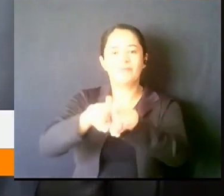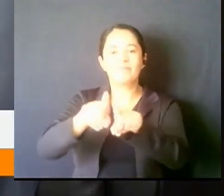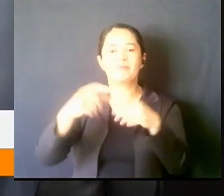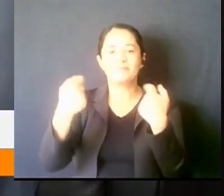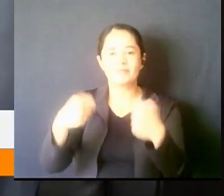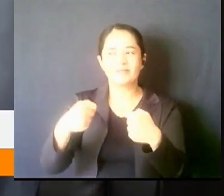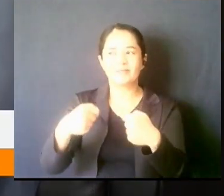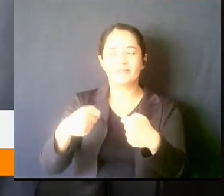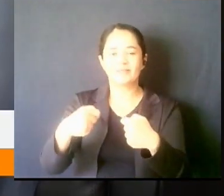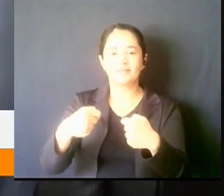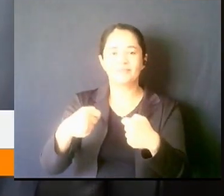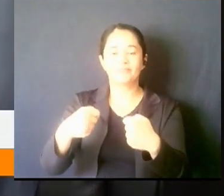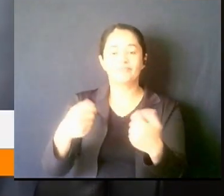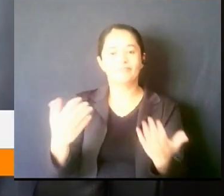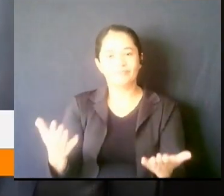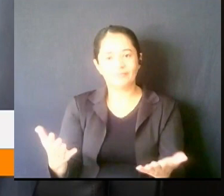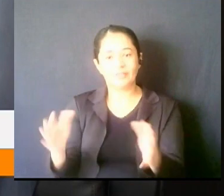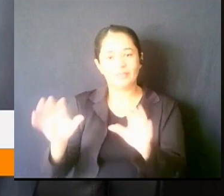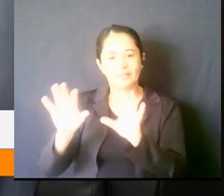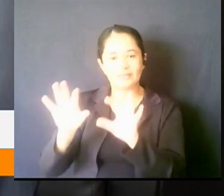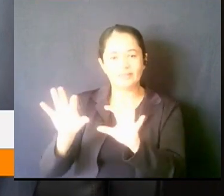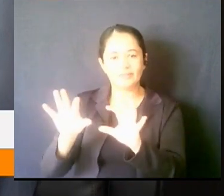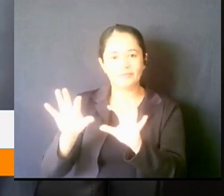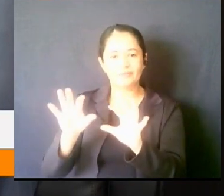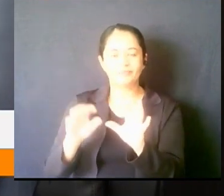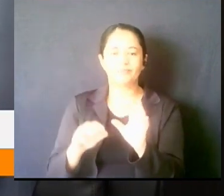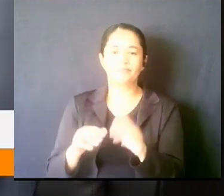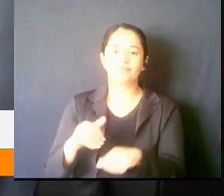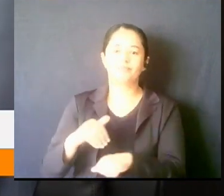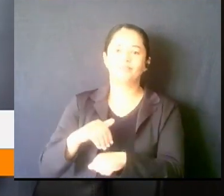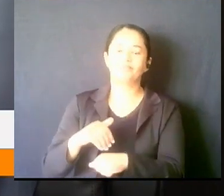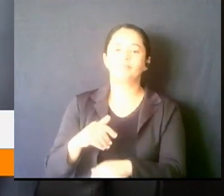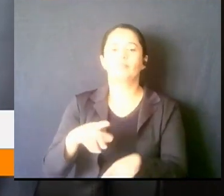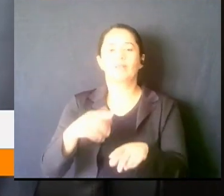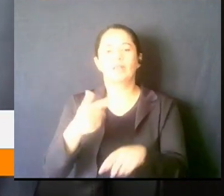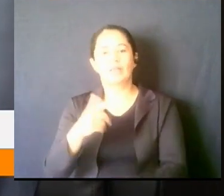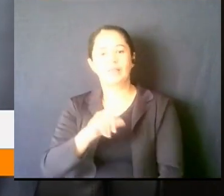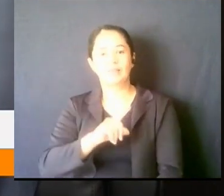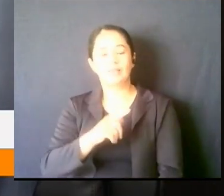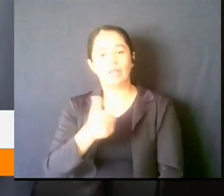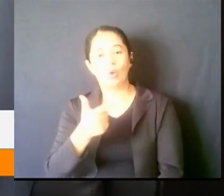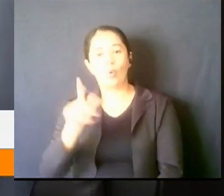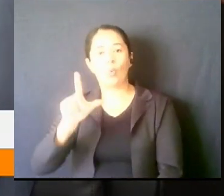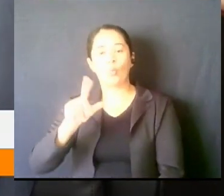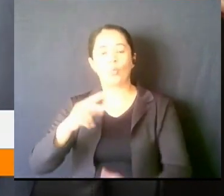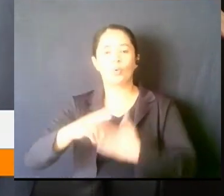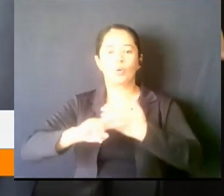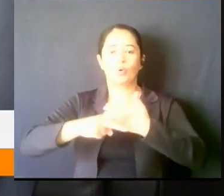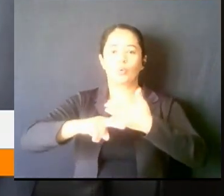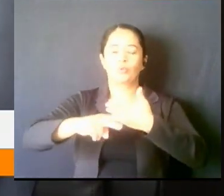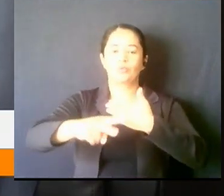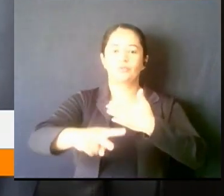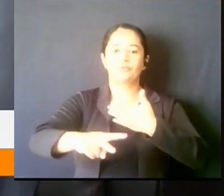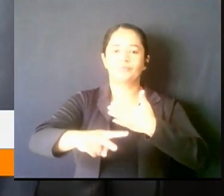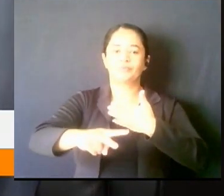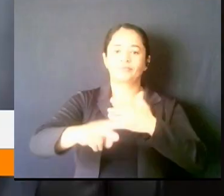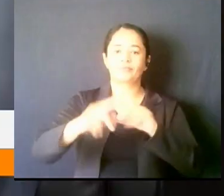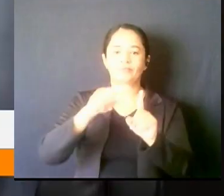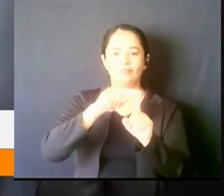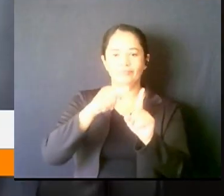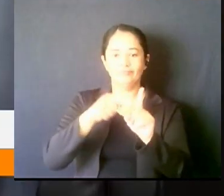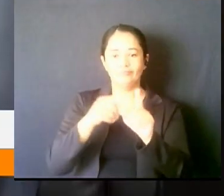aí além disso, vai ter outras consequências do ponto de vista de patologias gestacionais que podem